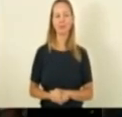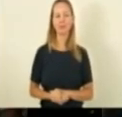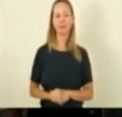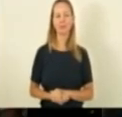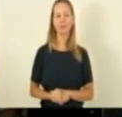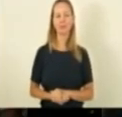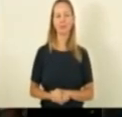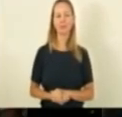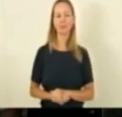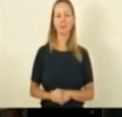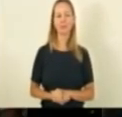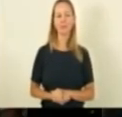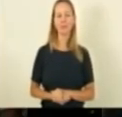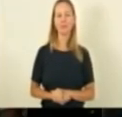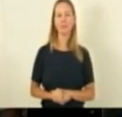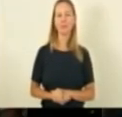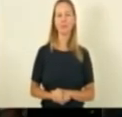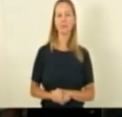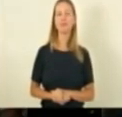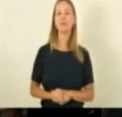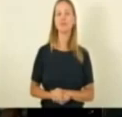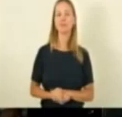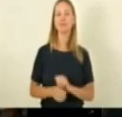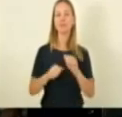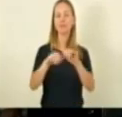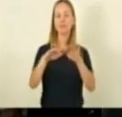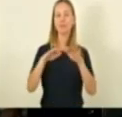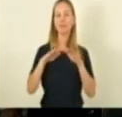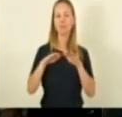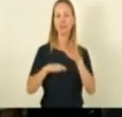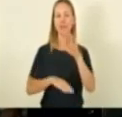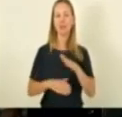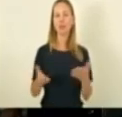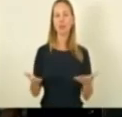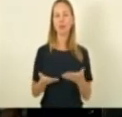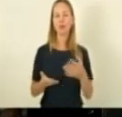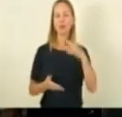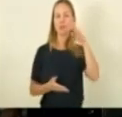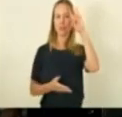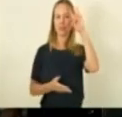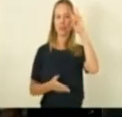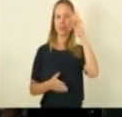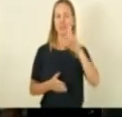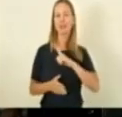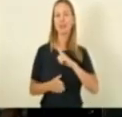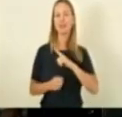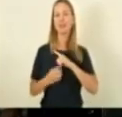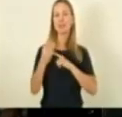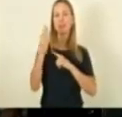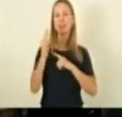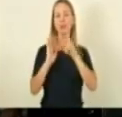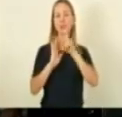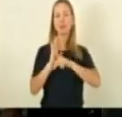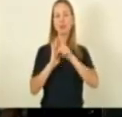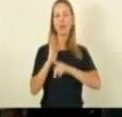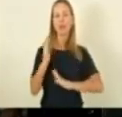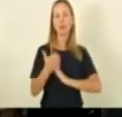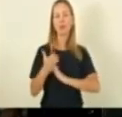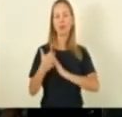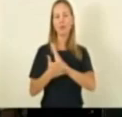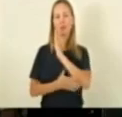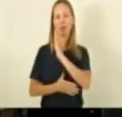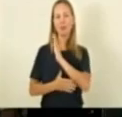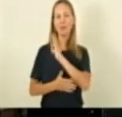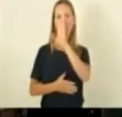Você acaba de acompanhar os trabalhos do plenário na tarde desta terça-feira. 3 projetos foram aprovados. Eu